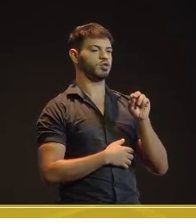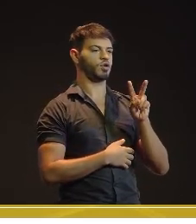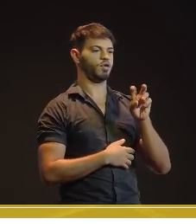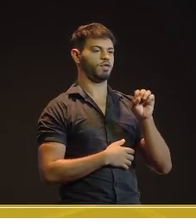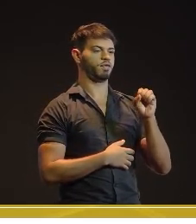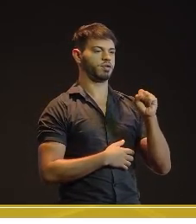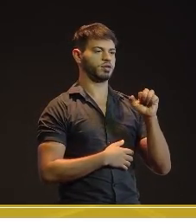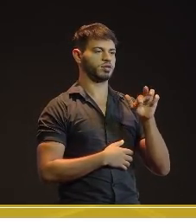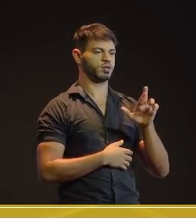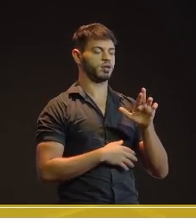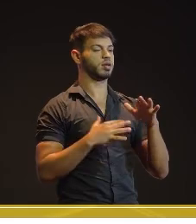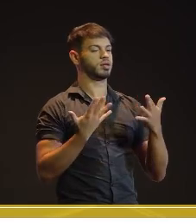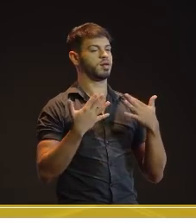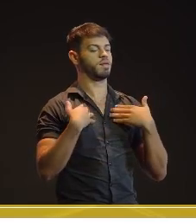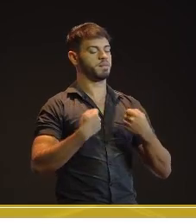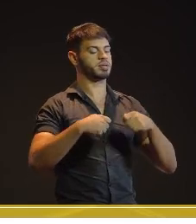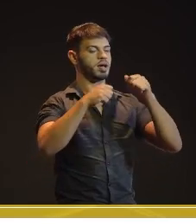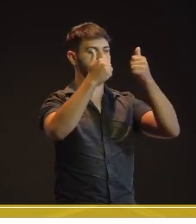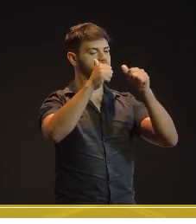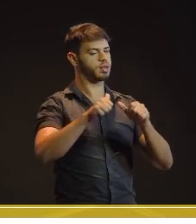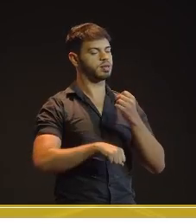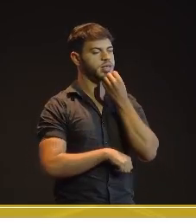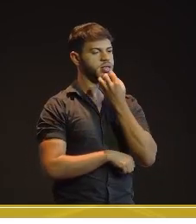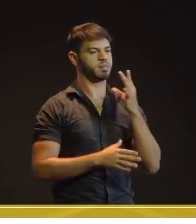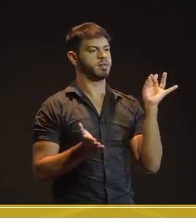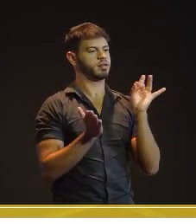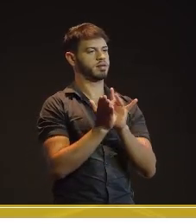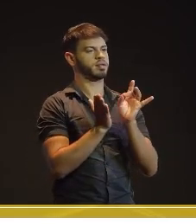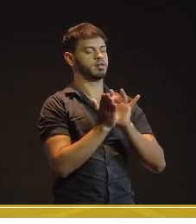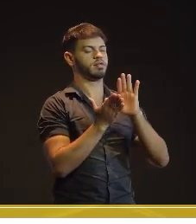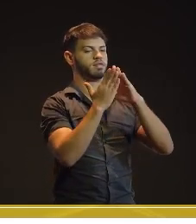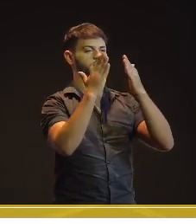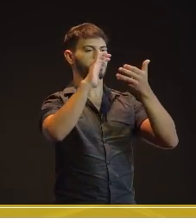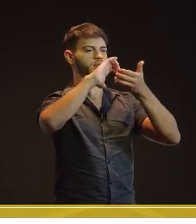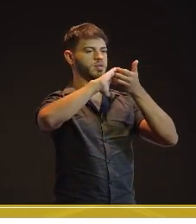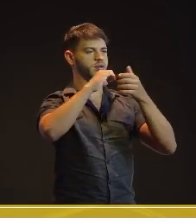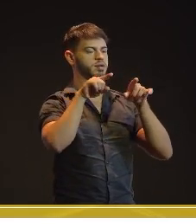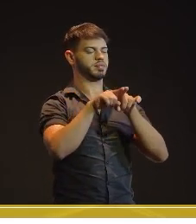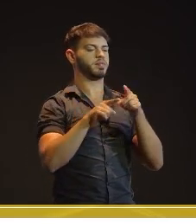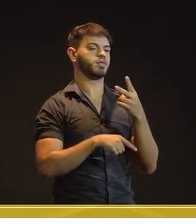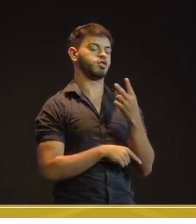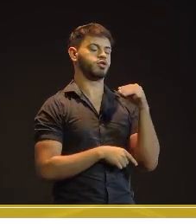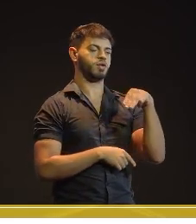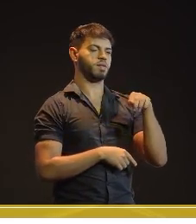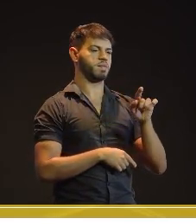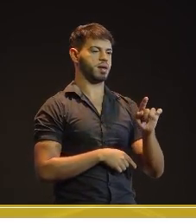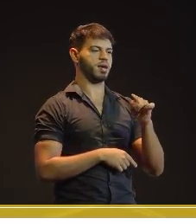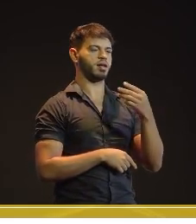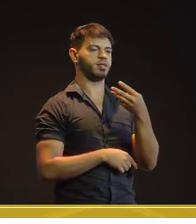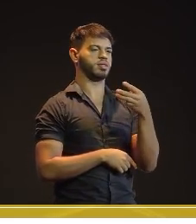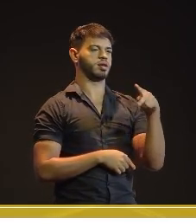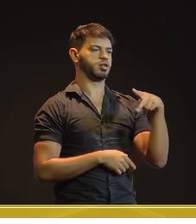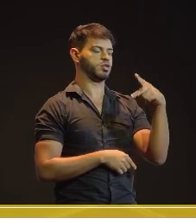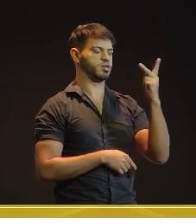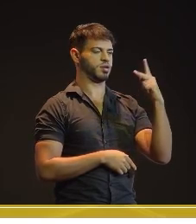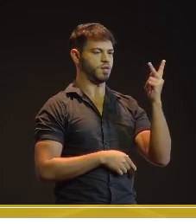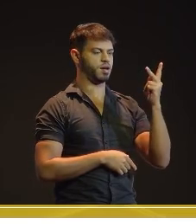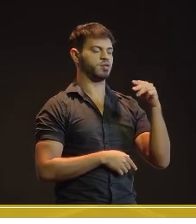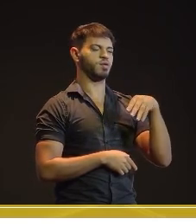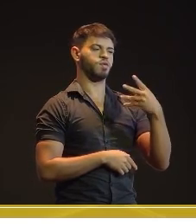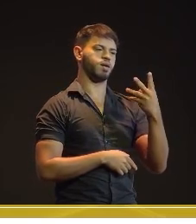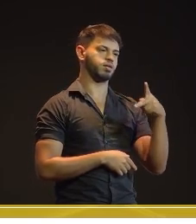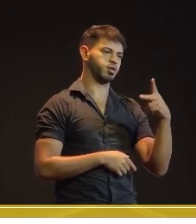Então, analisem bem os microinversores que vocês vão colocar no telhado. Microinversor de 2 MB, 3 kW, 4